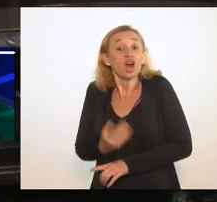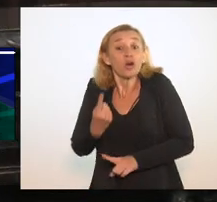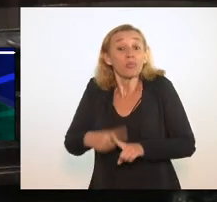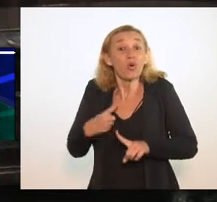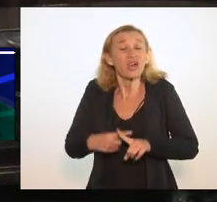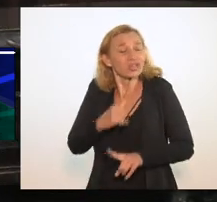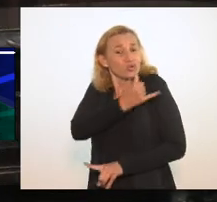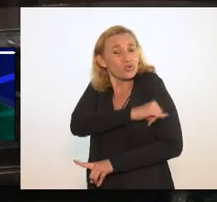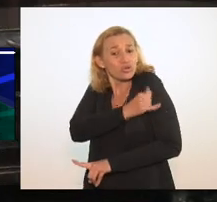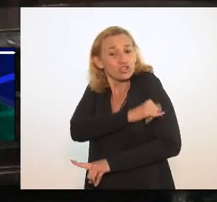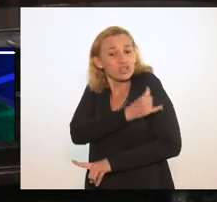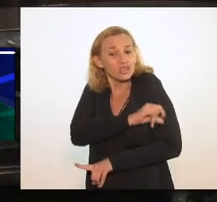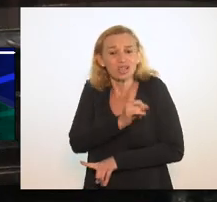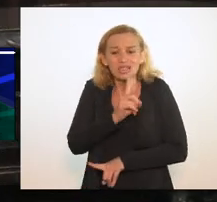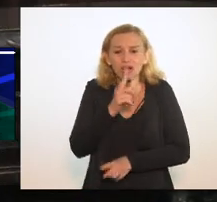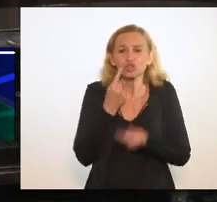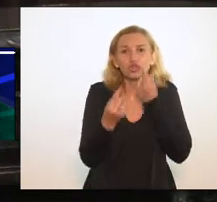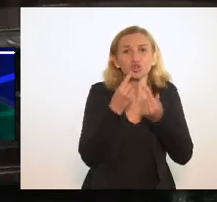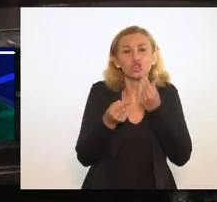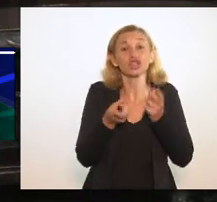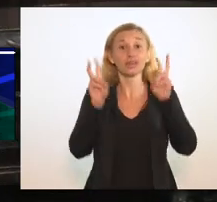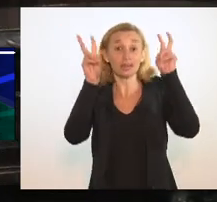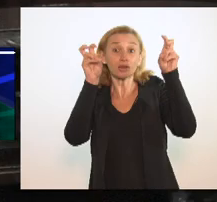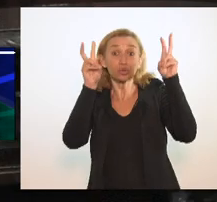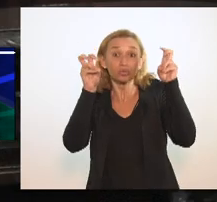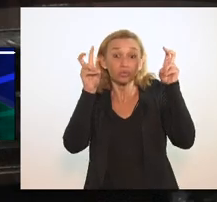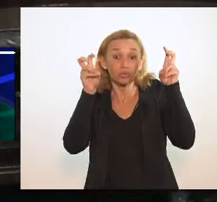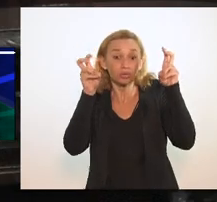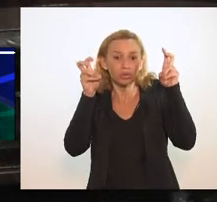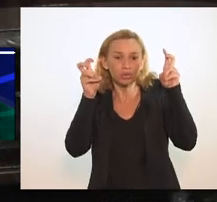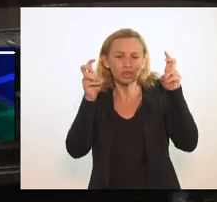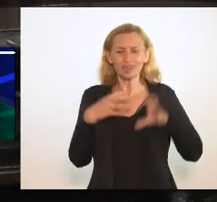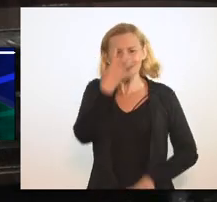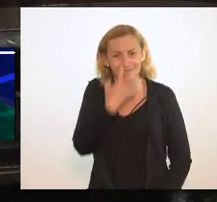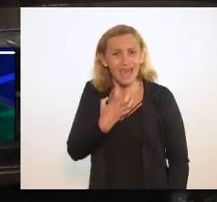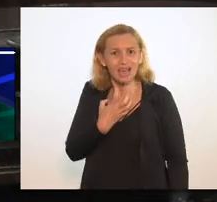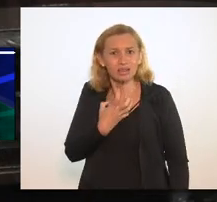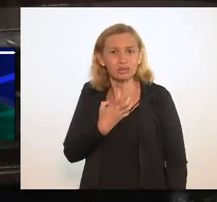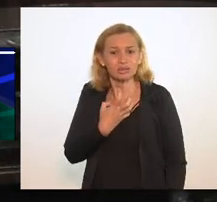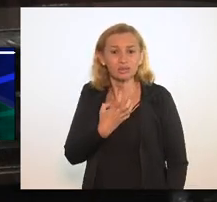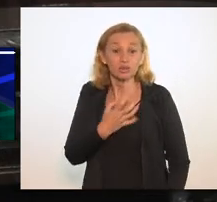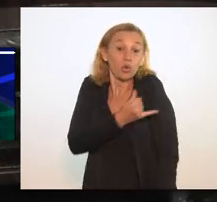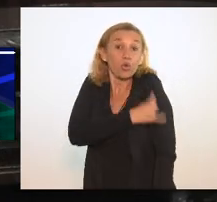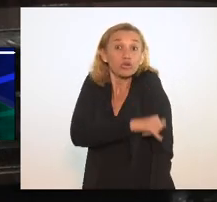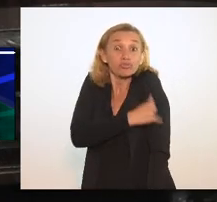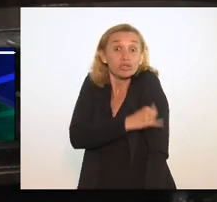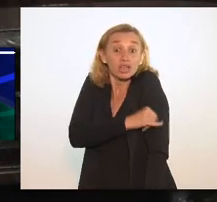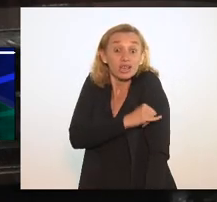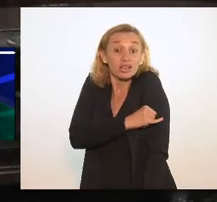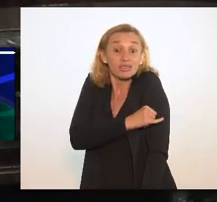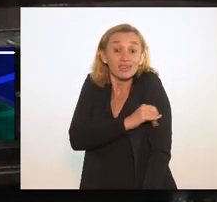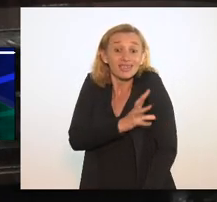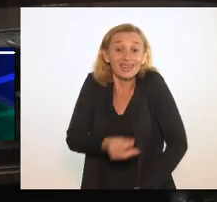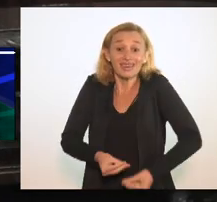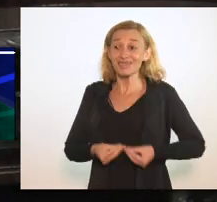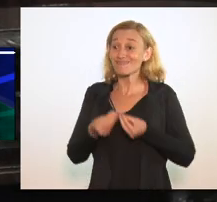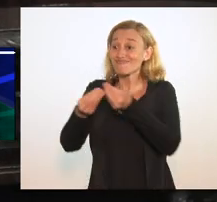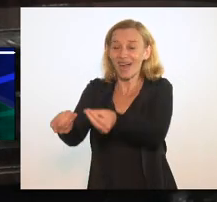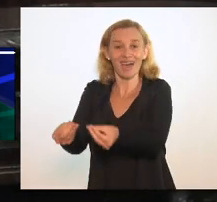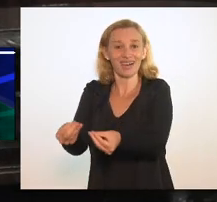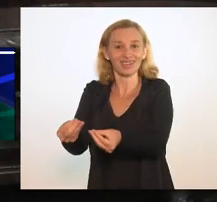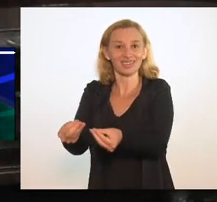se o Rio de Janeiro não debater esta matéria com seriedade, o Rio de Janeiro vai ter que entregar a